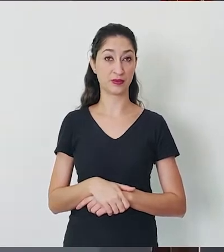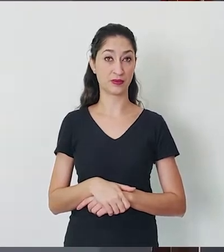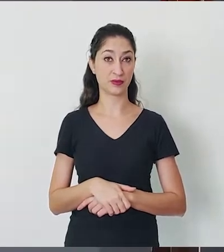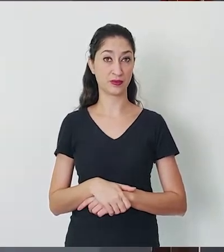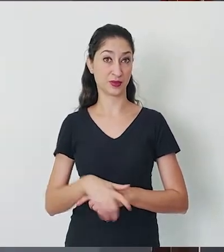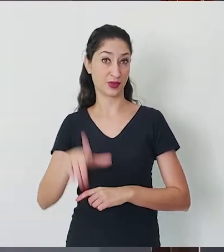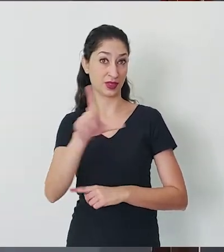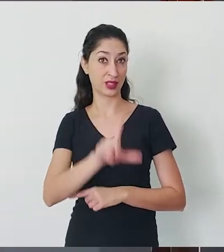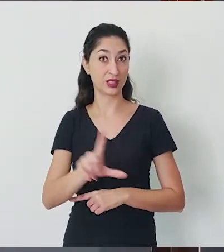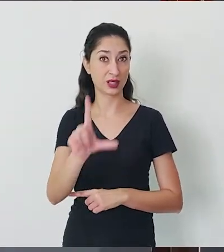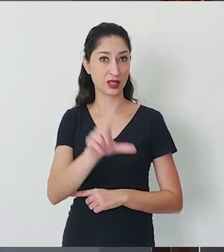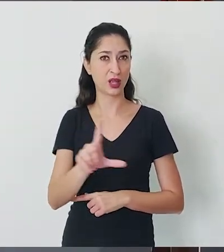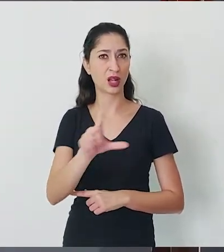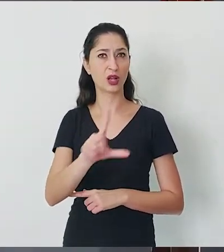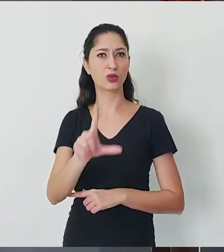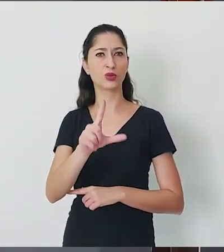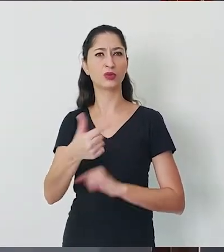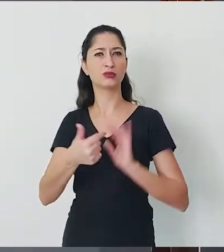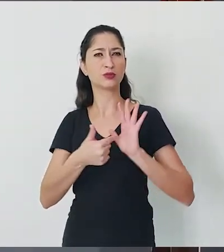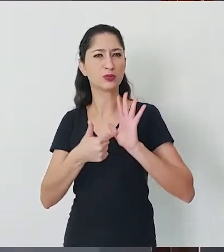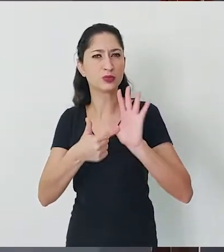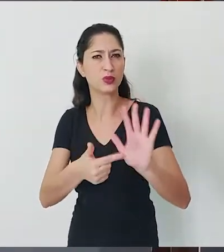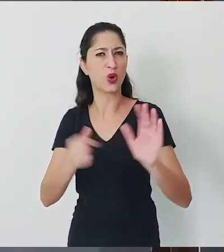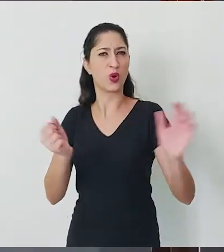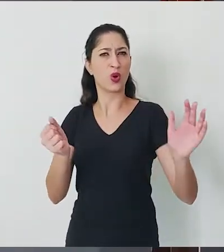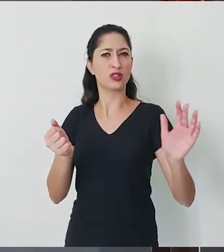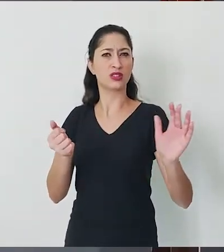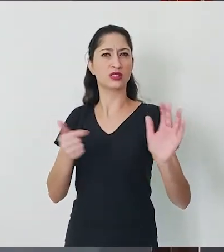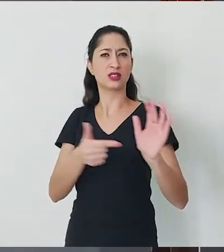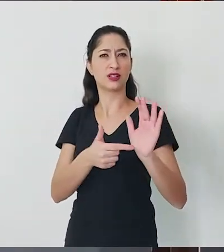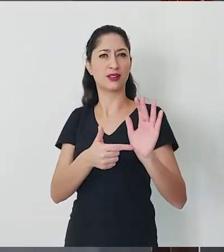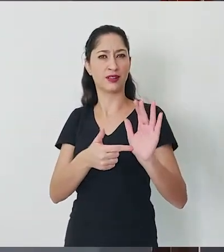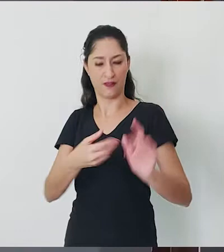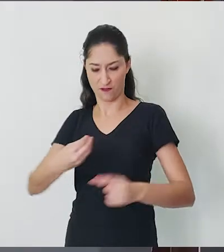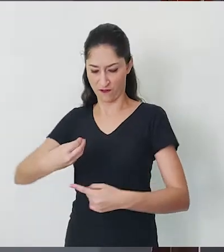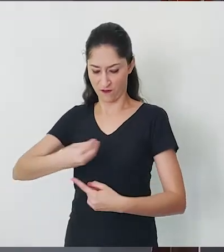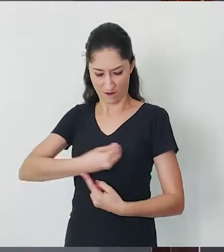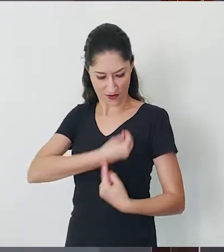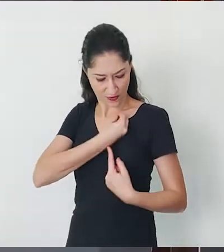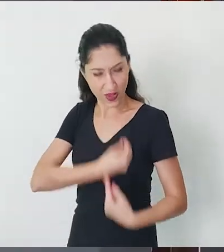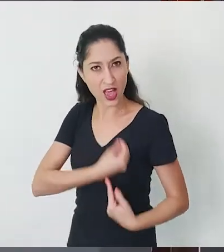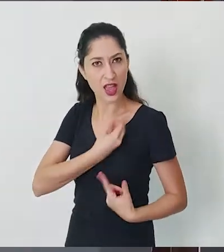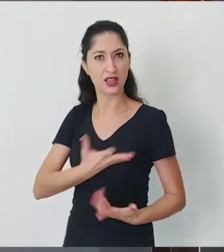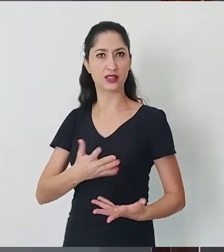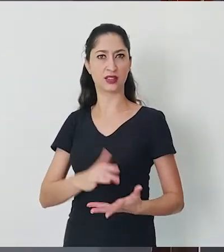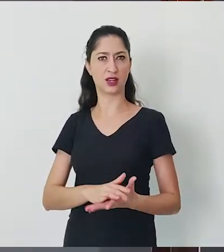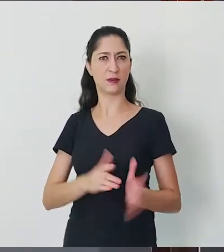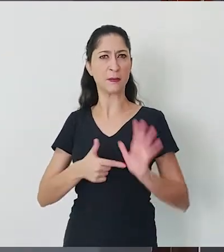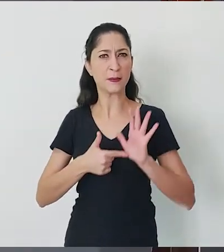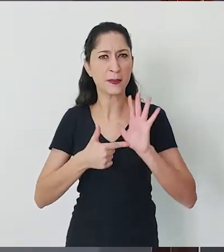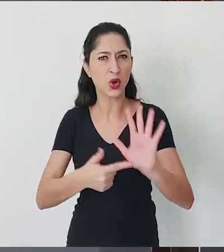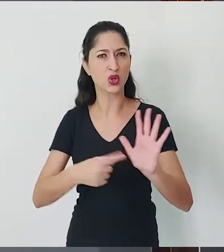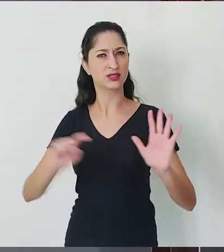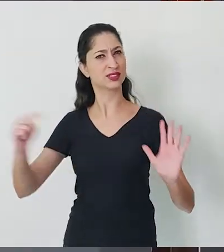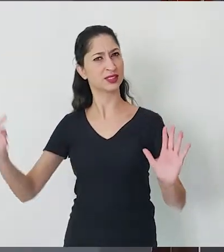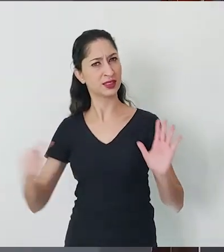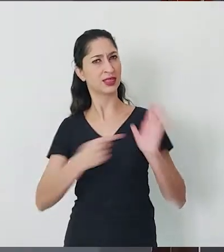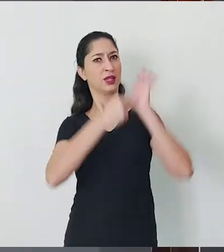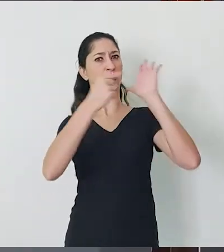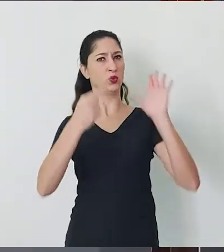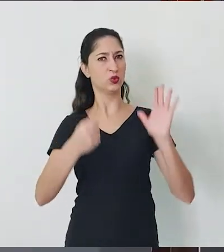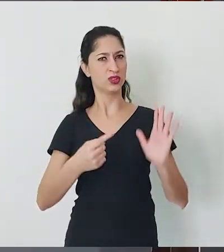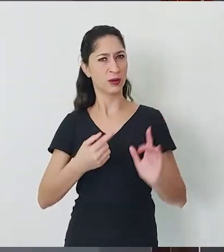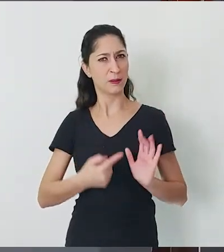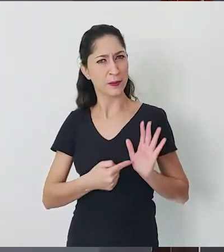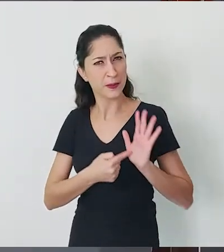vem juntamente com a nossa realidade, com a nossa vivência, então já vem trazendo denúncias,